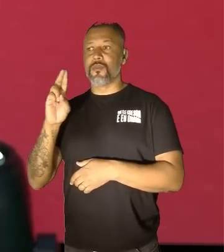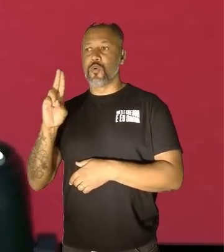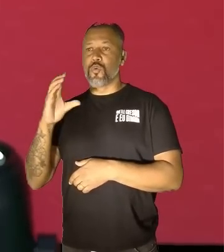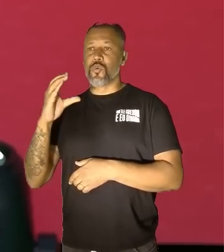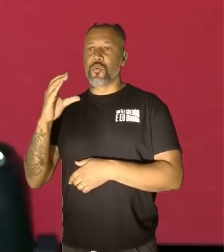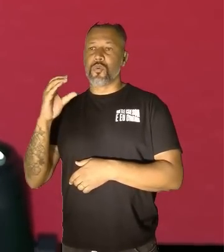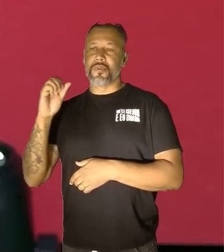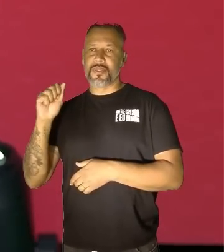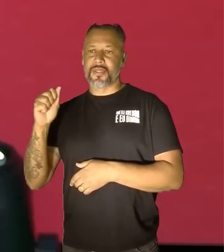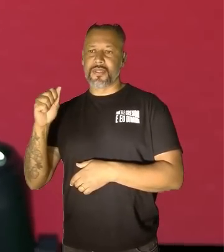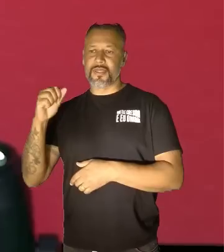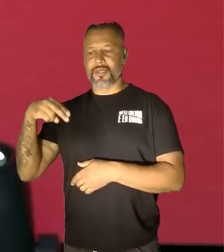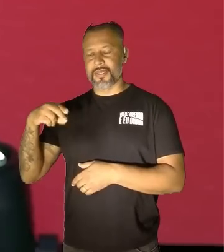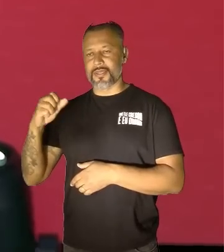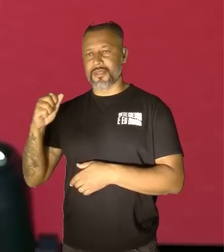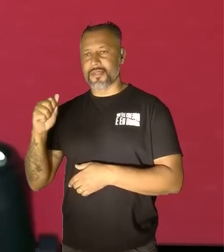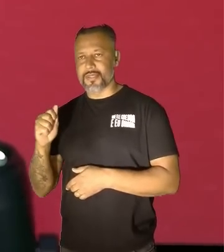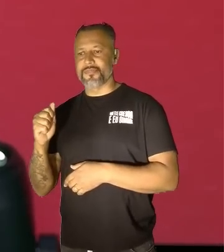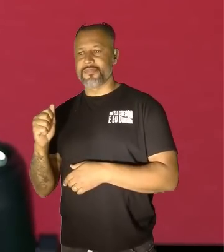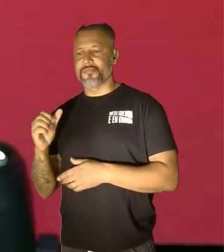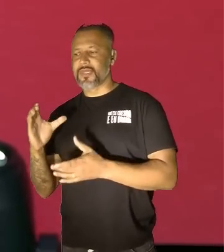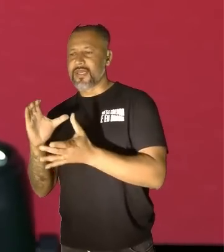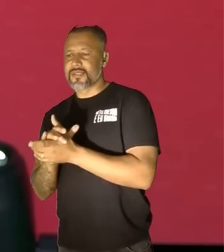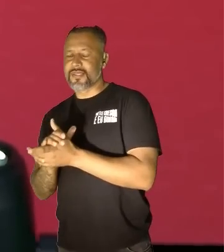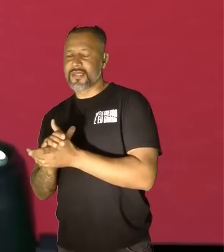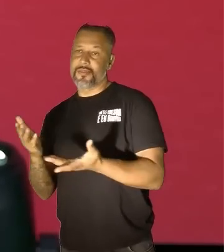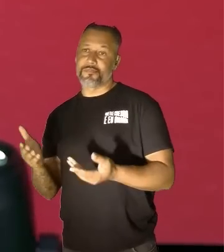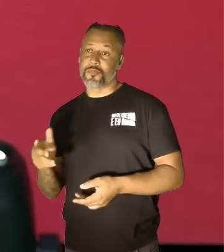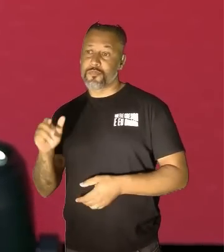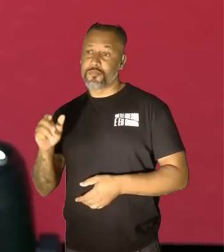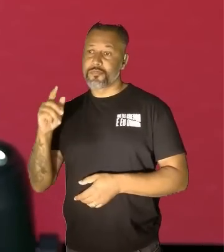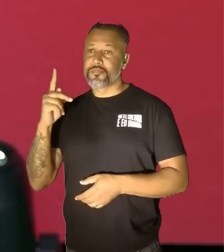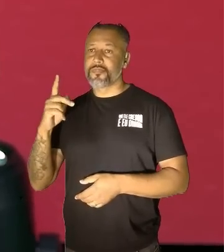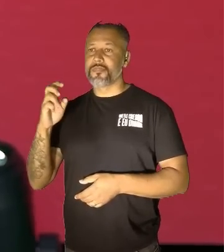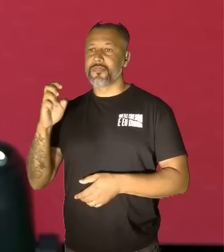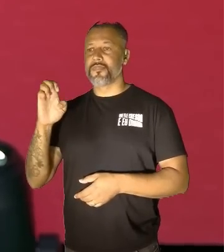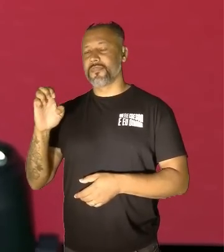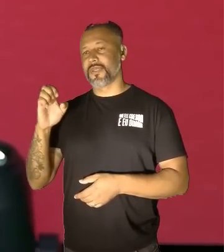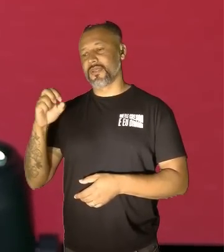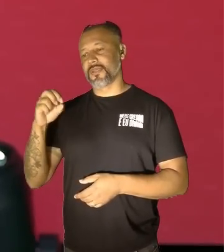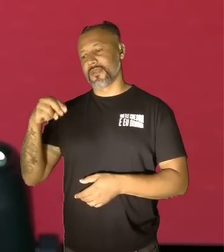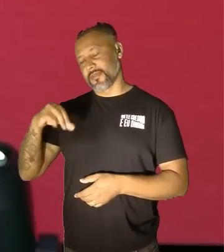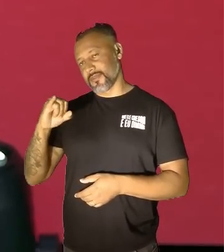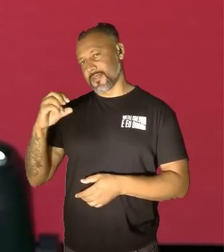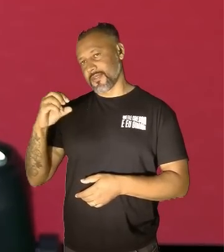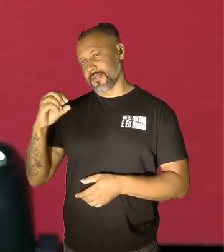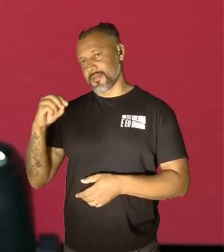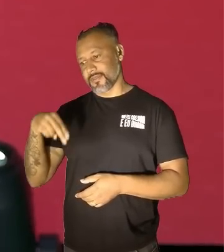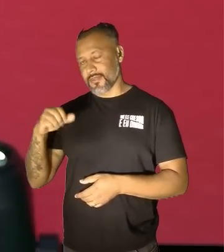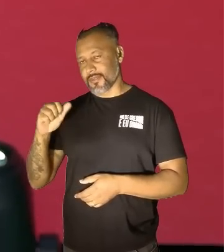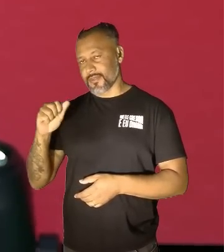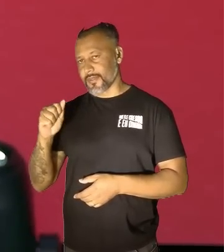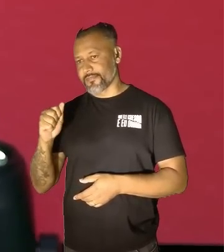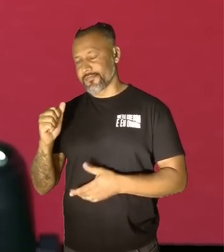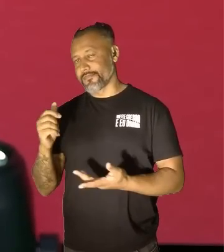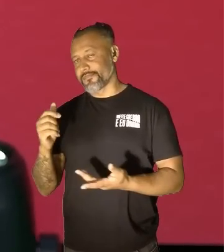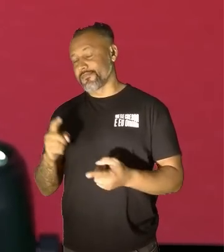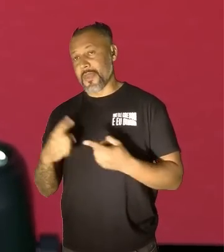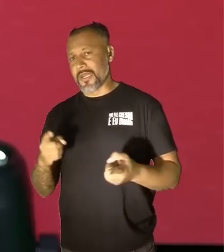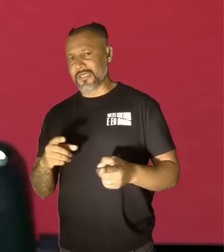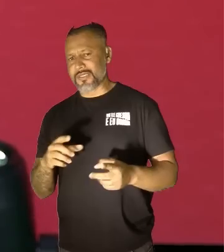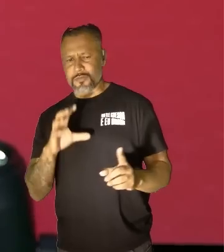humilhava. Um dia Ana entra no templo, num culto como talvez fosse o culto de hoje. Ela tem correntes